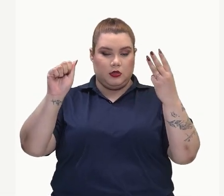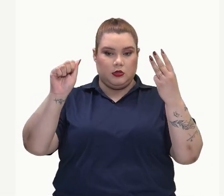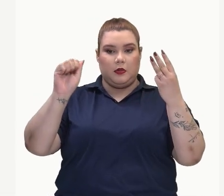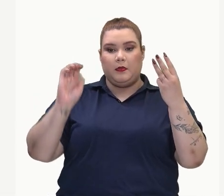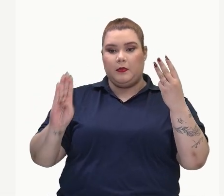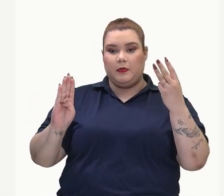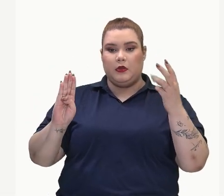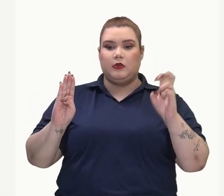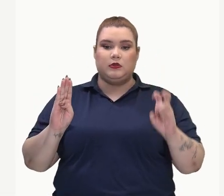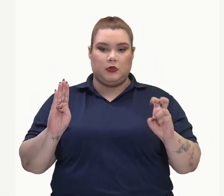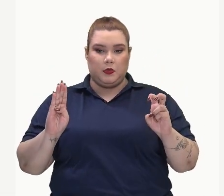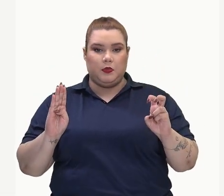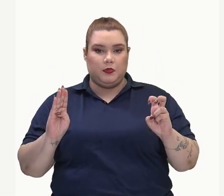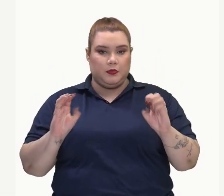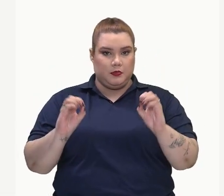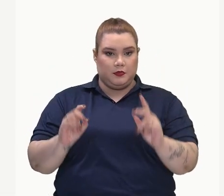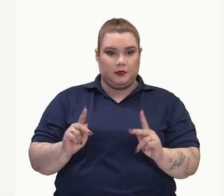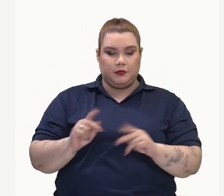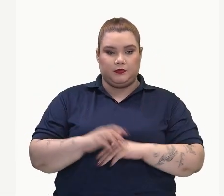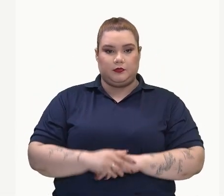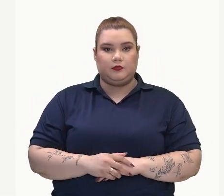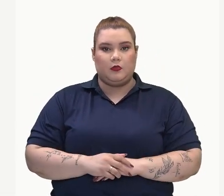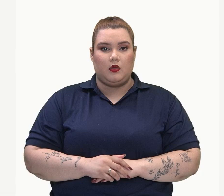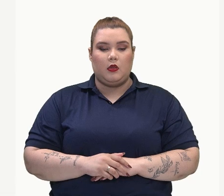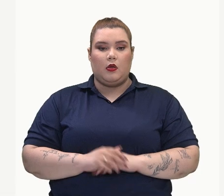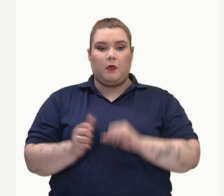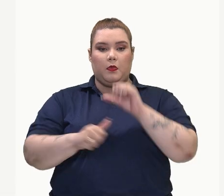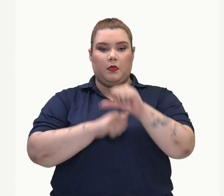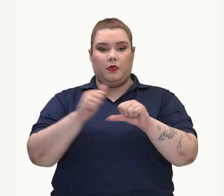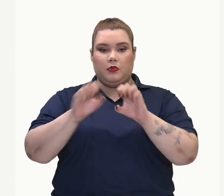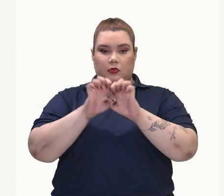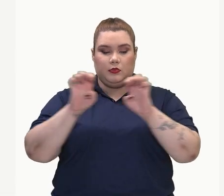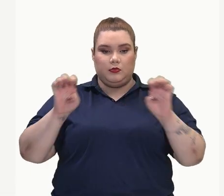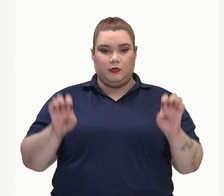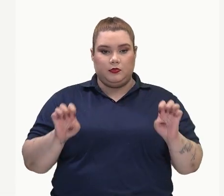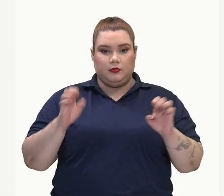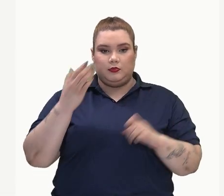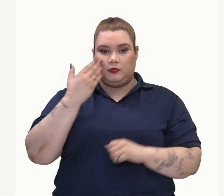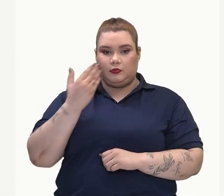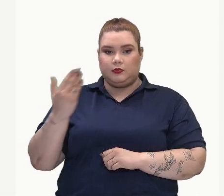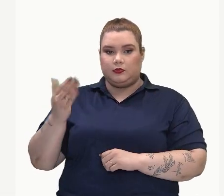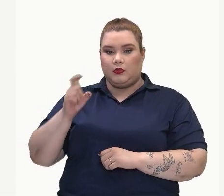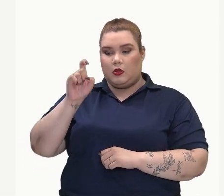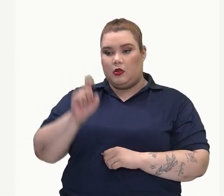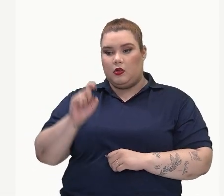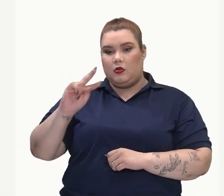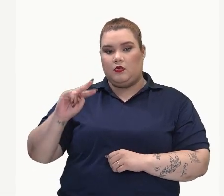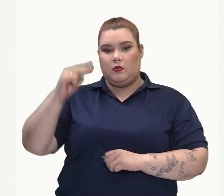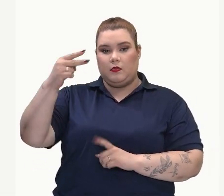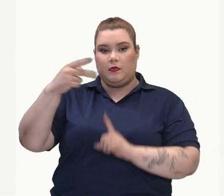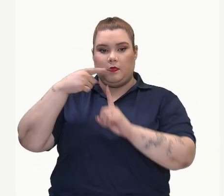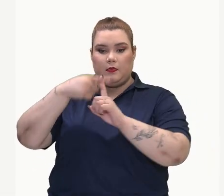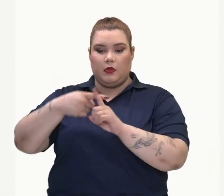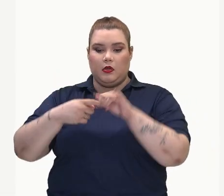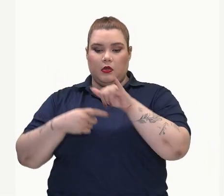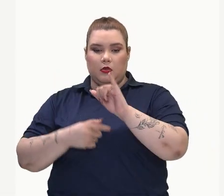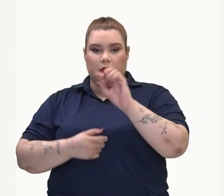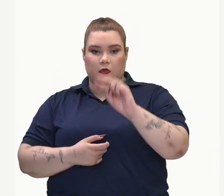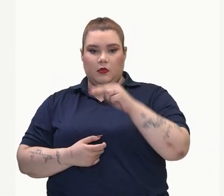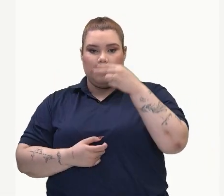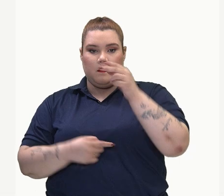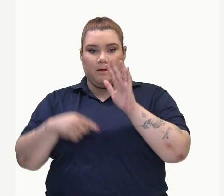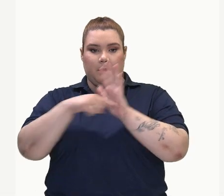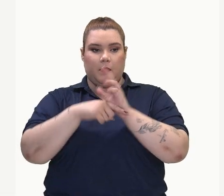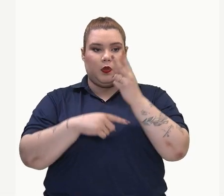3, B é 5. Aí, vamos substituir na expressão, ó. Quem é a expressão? X ao quadrado mais y ao quadrado